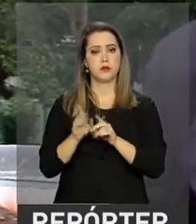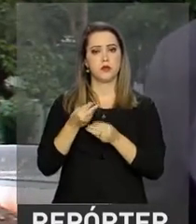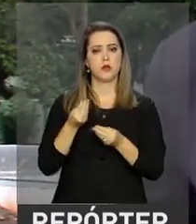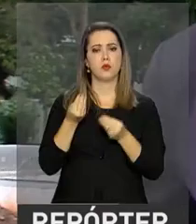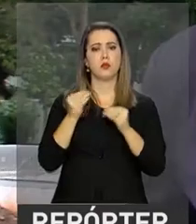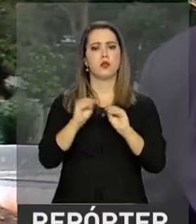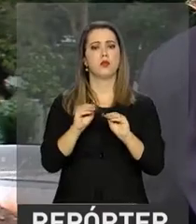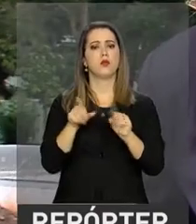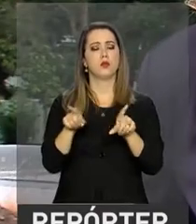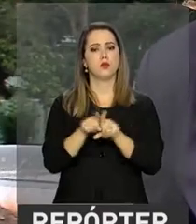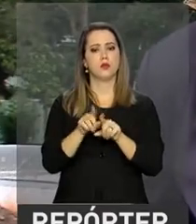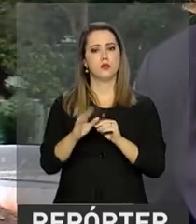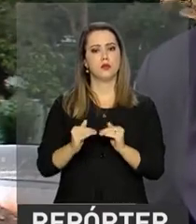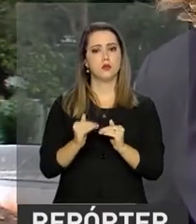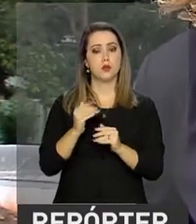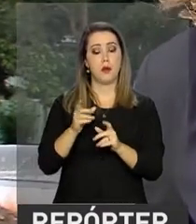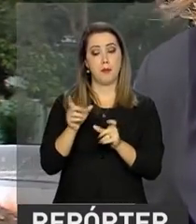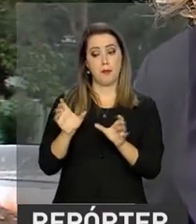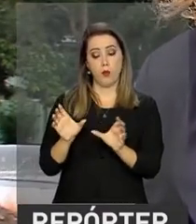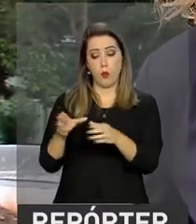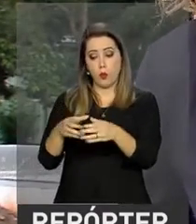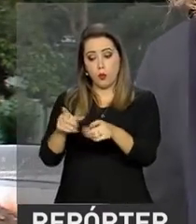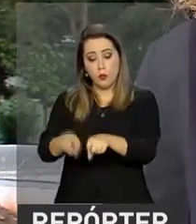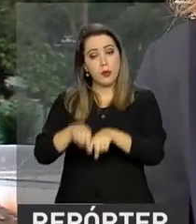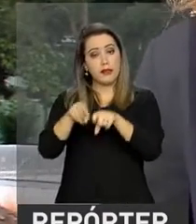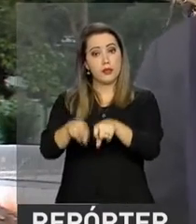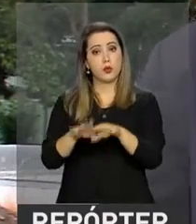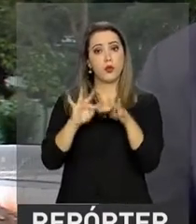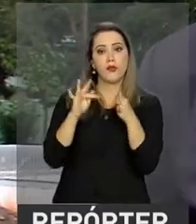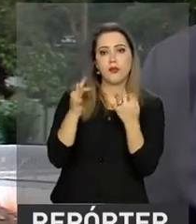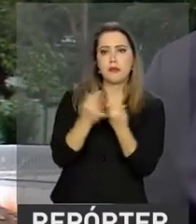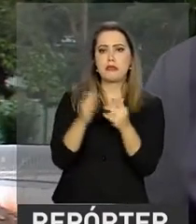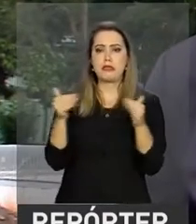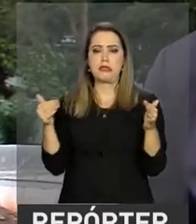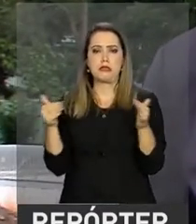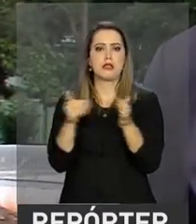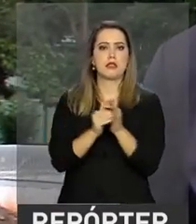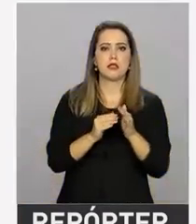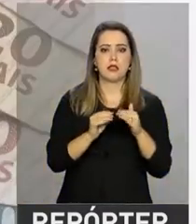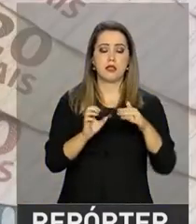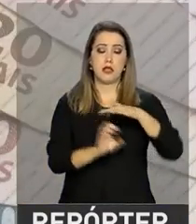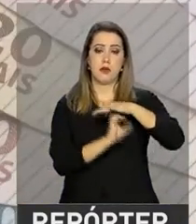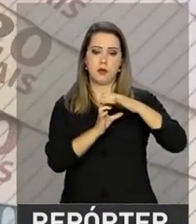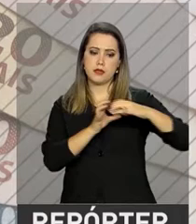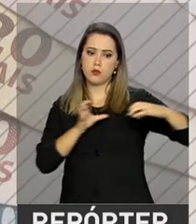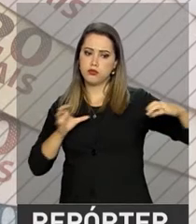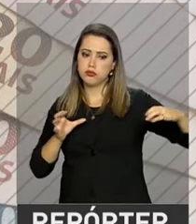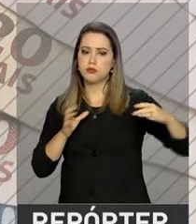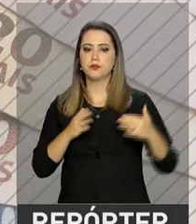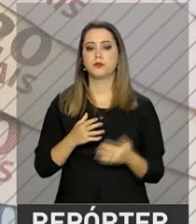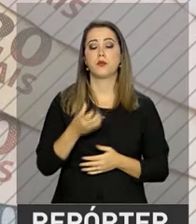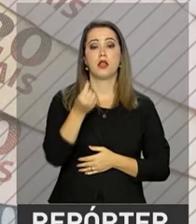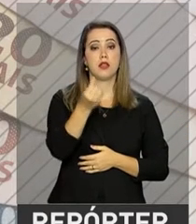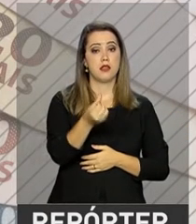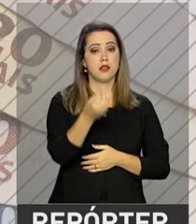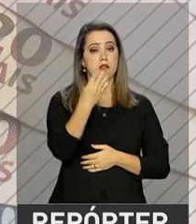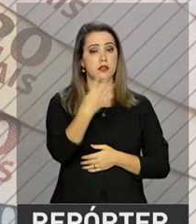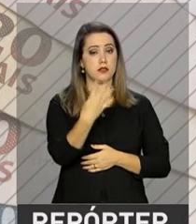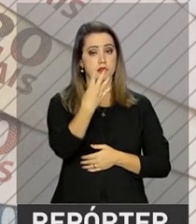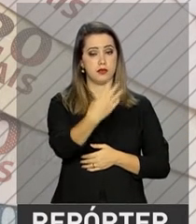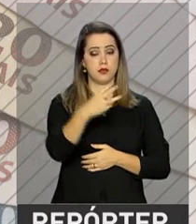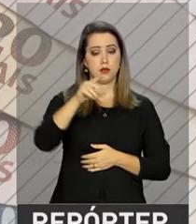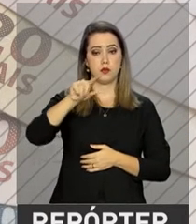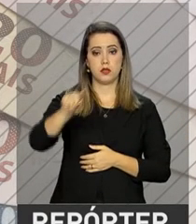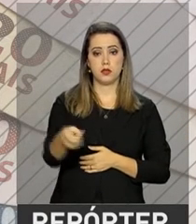inclui desde o pequeno agricultor familiar até grandes empresas foram 644 mil